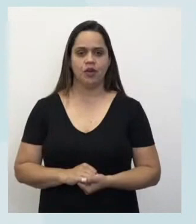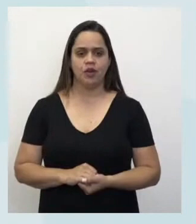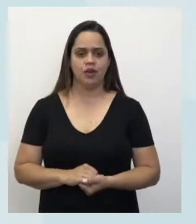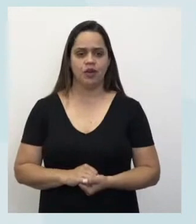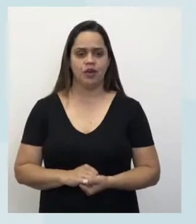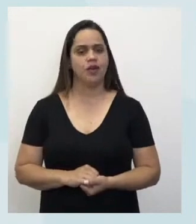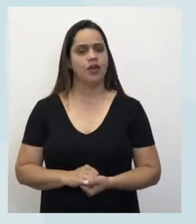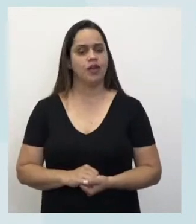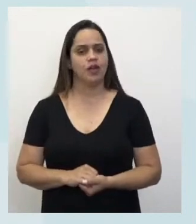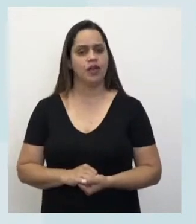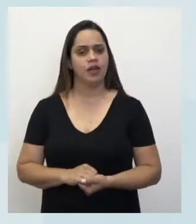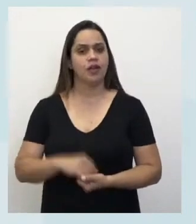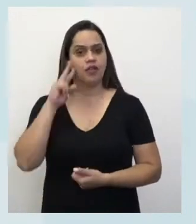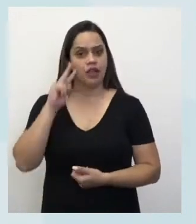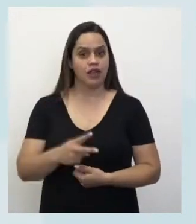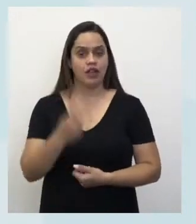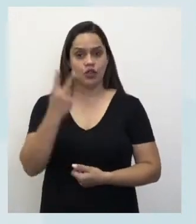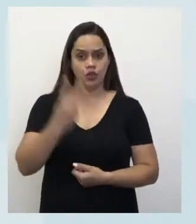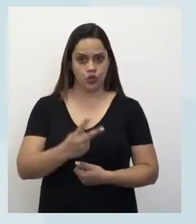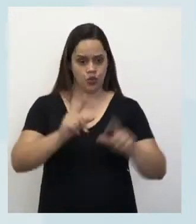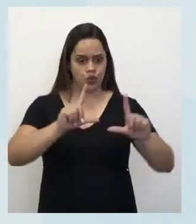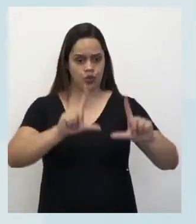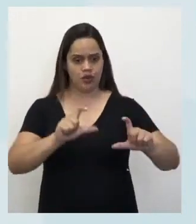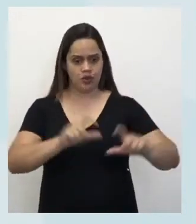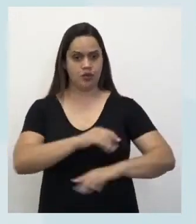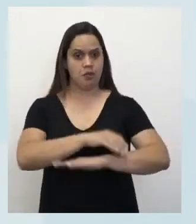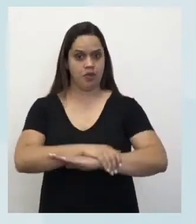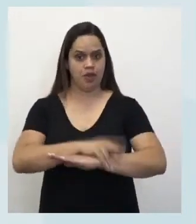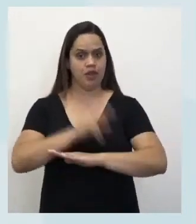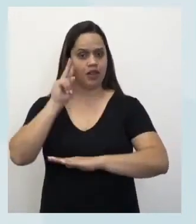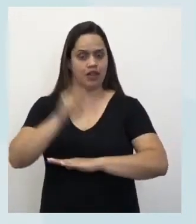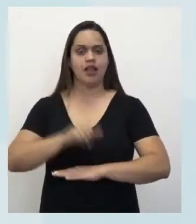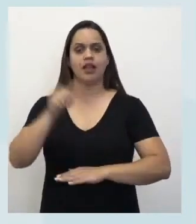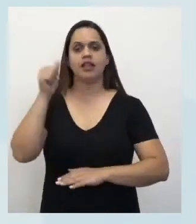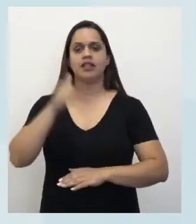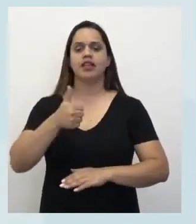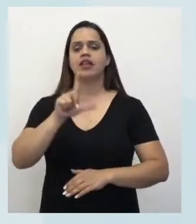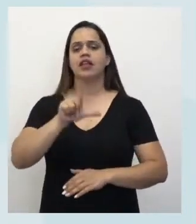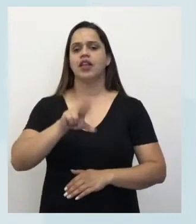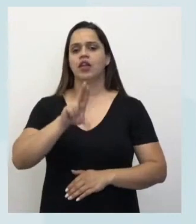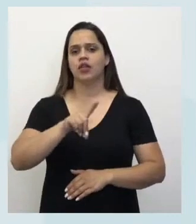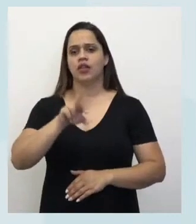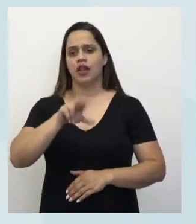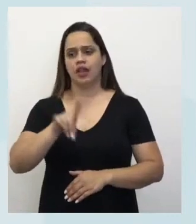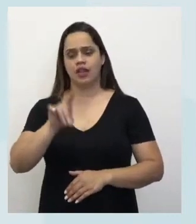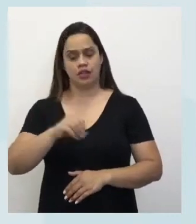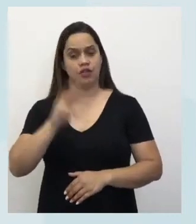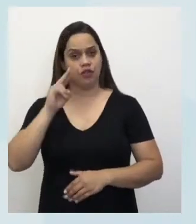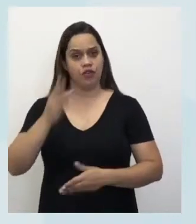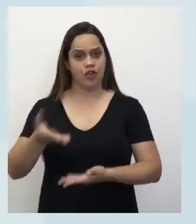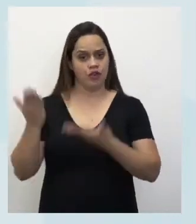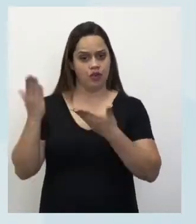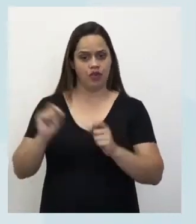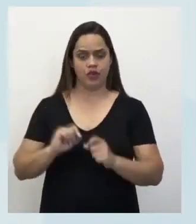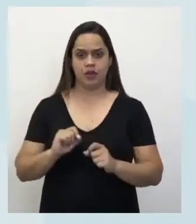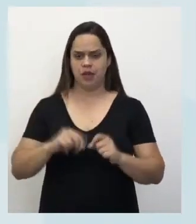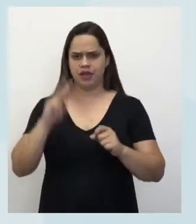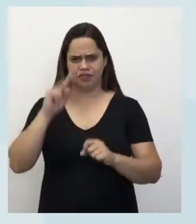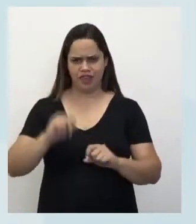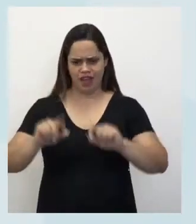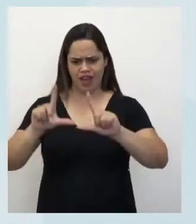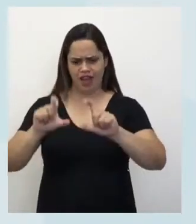que são duas reproduções da Mona Lisa de Leonardo da Vinci. Isso é fato. Só que dê uma observadinha na segunda imagem,